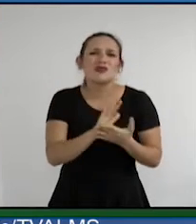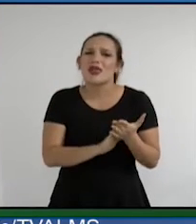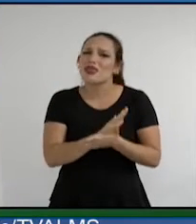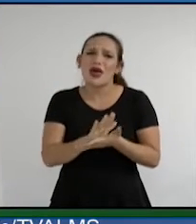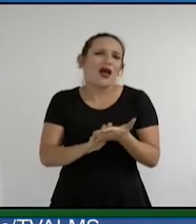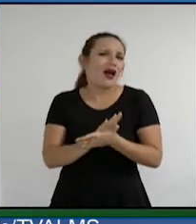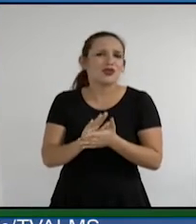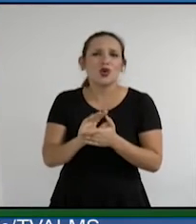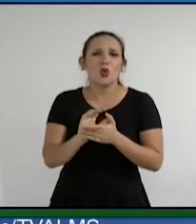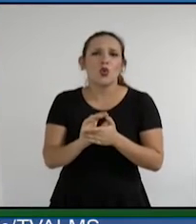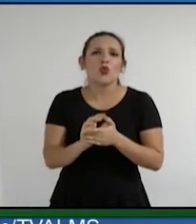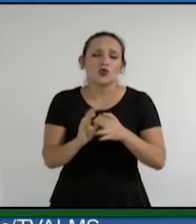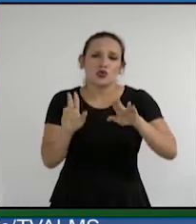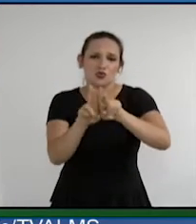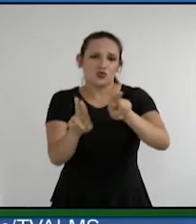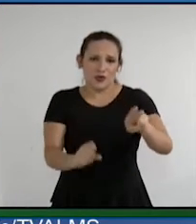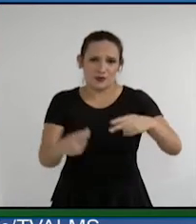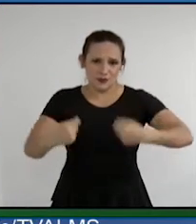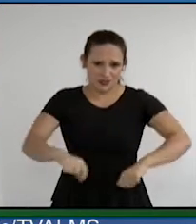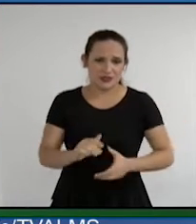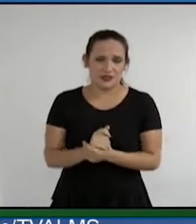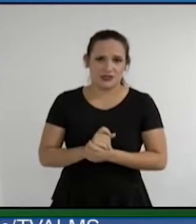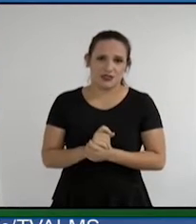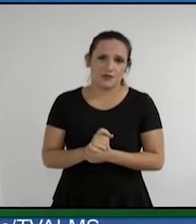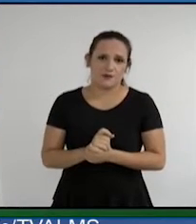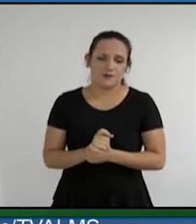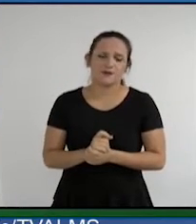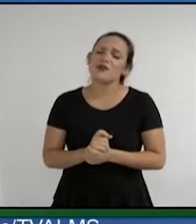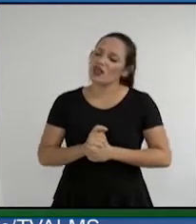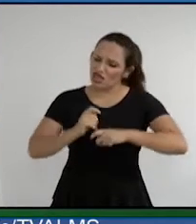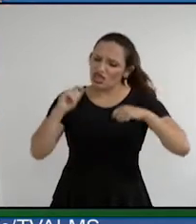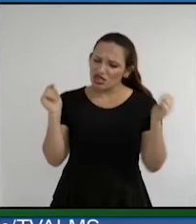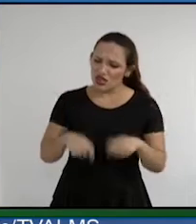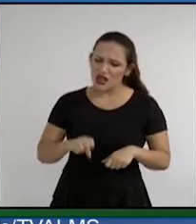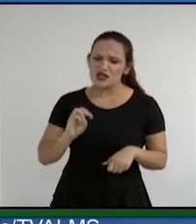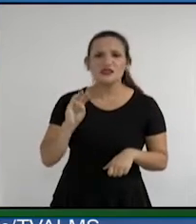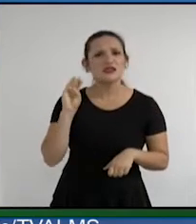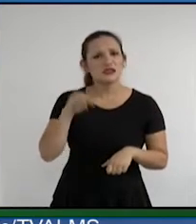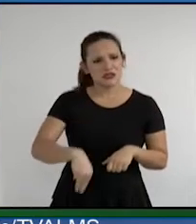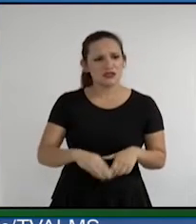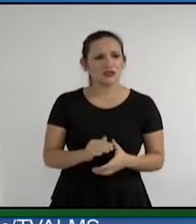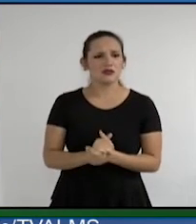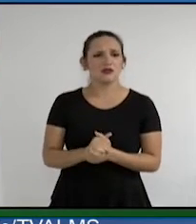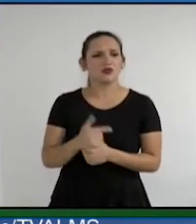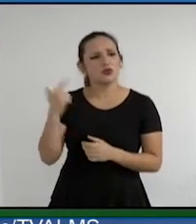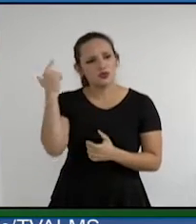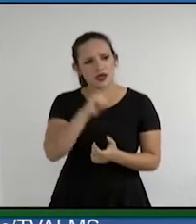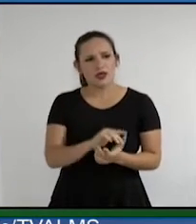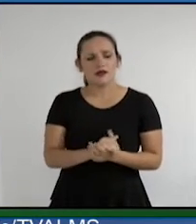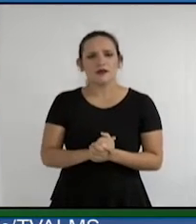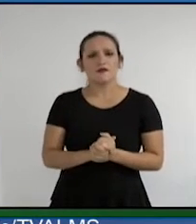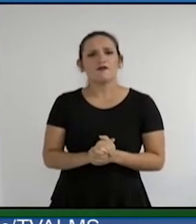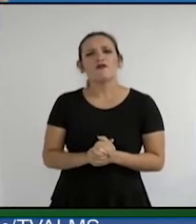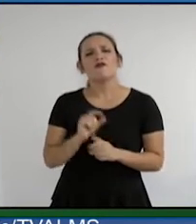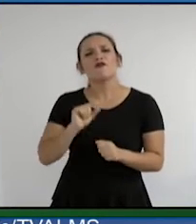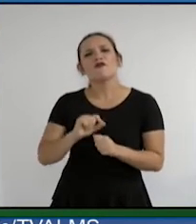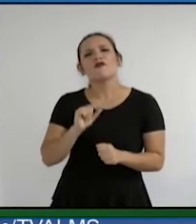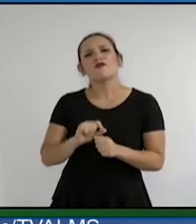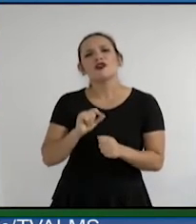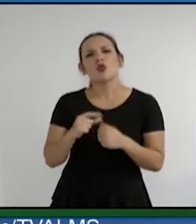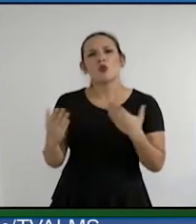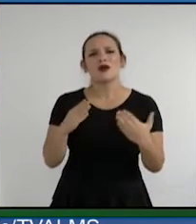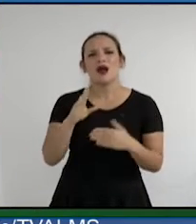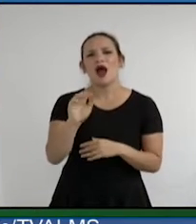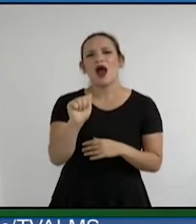isso, nobre deputado. É possível, sim, fazer a incorporação de abono. É possível, sim, fazer a incorporação